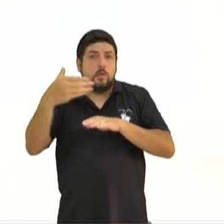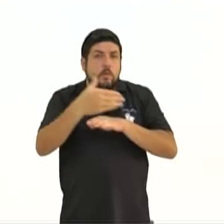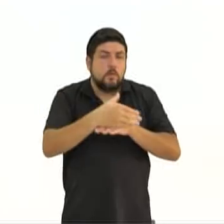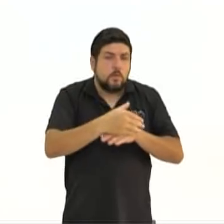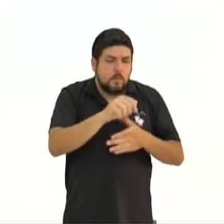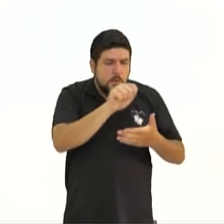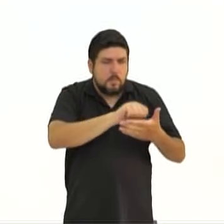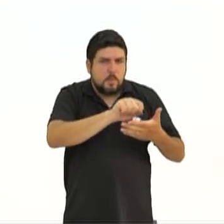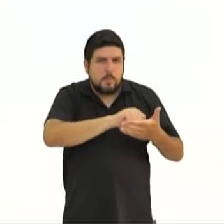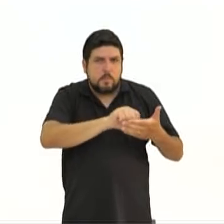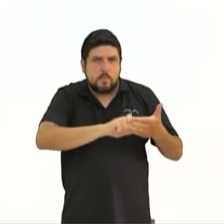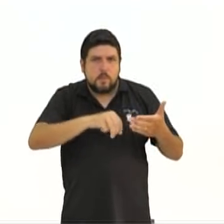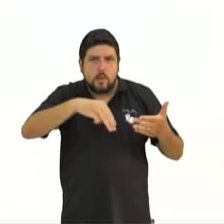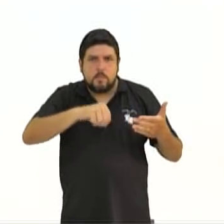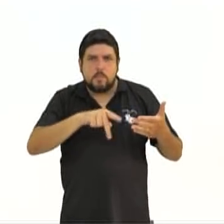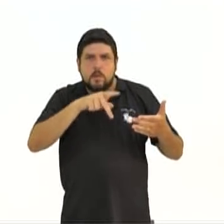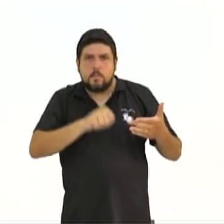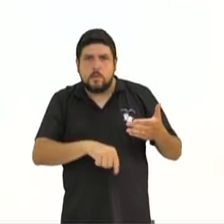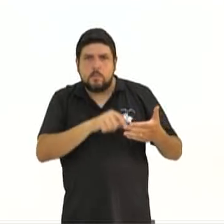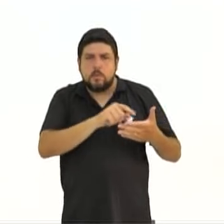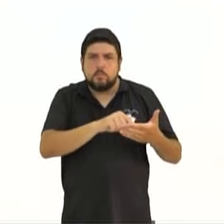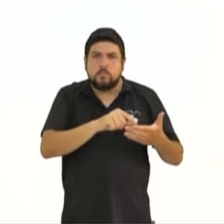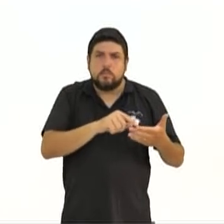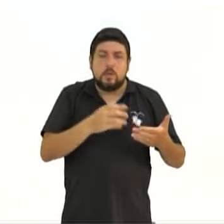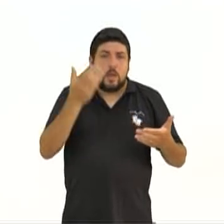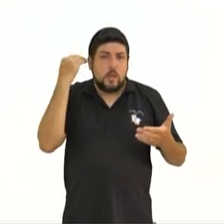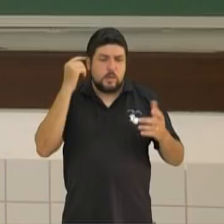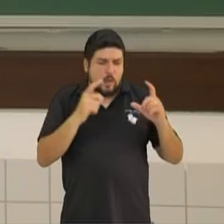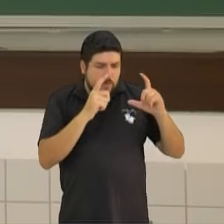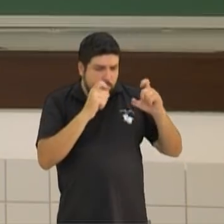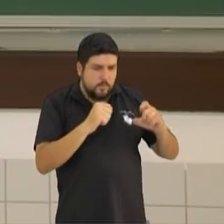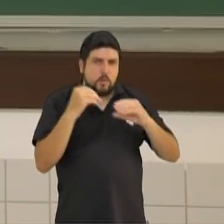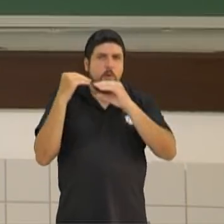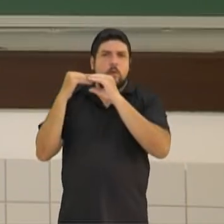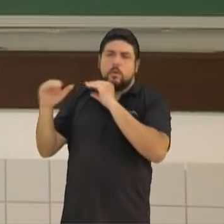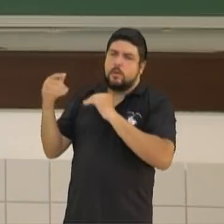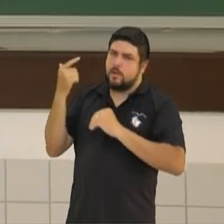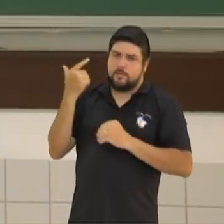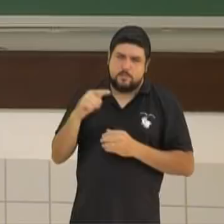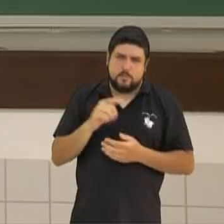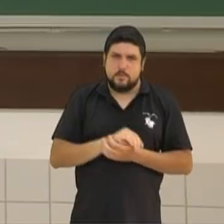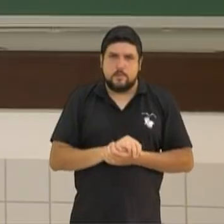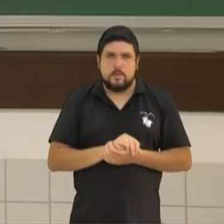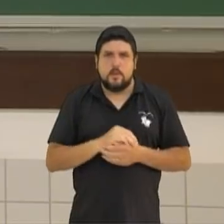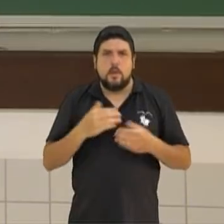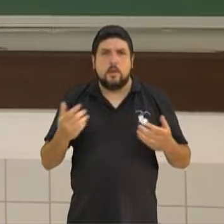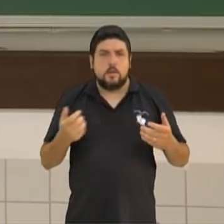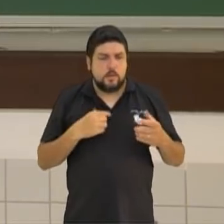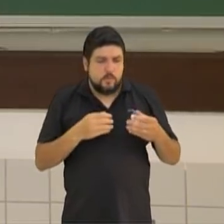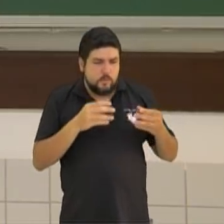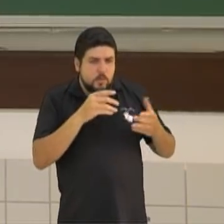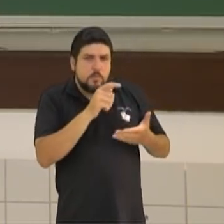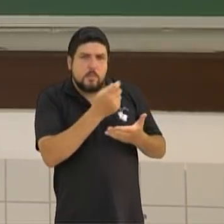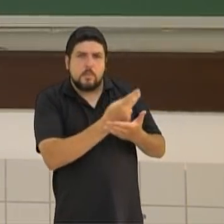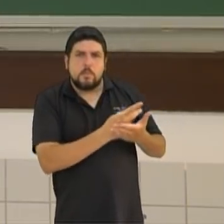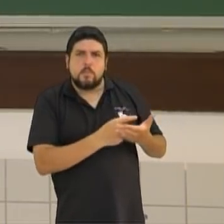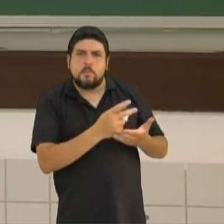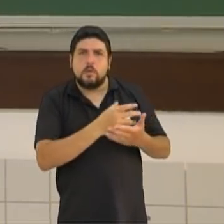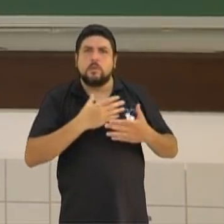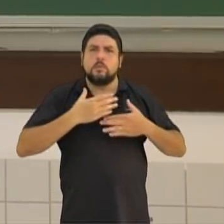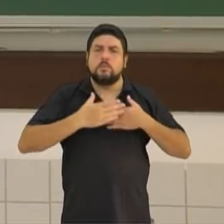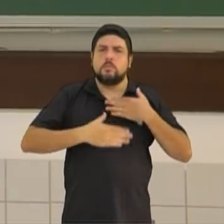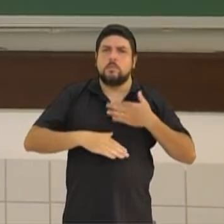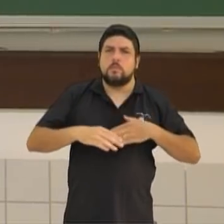volta para copiar esse mapa. Não dá para você bater uma foto e mandar pelo celular. Você tinha que trazer de volta. Então esse começo vai ser bastante lento, era vir